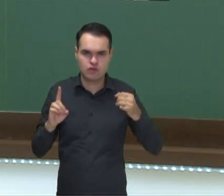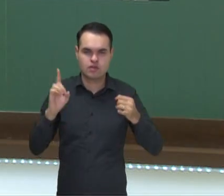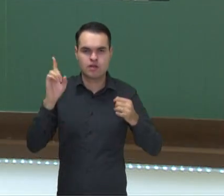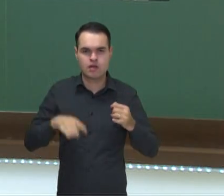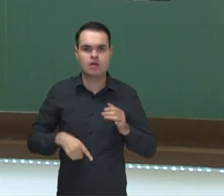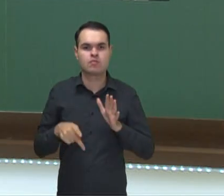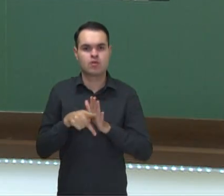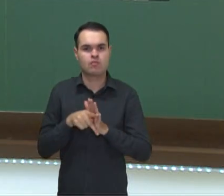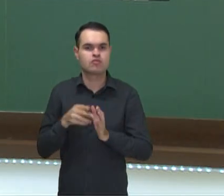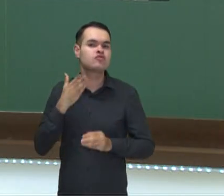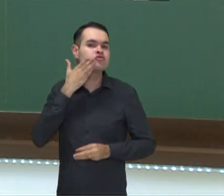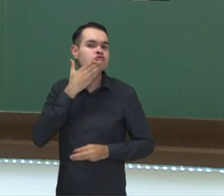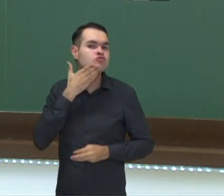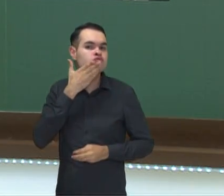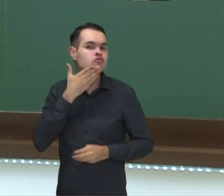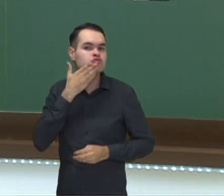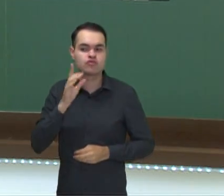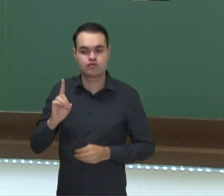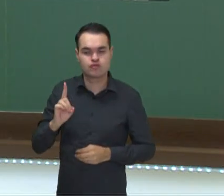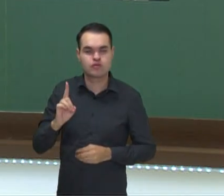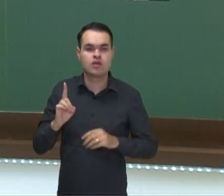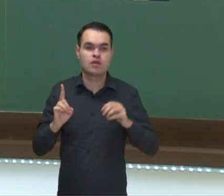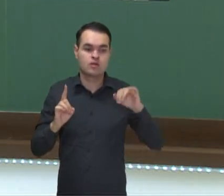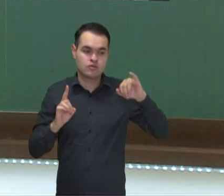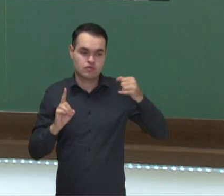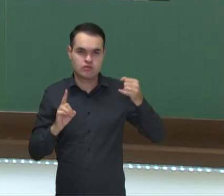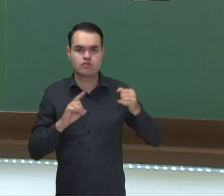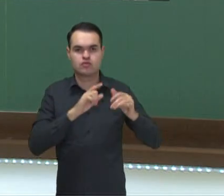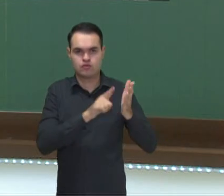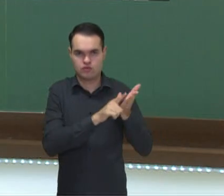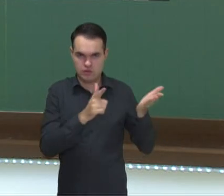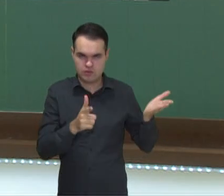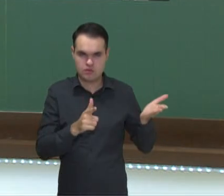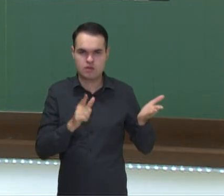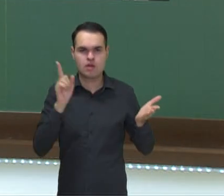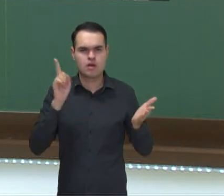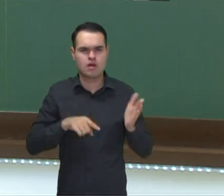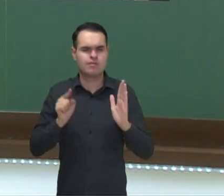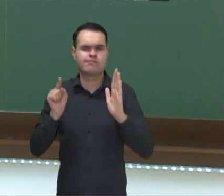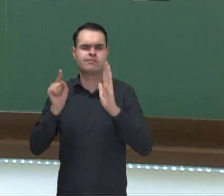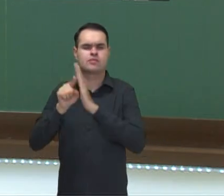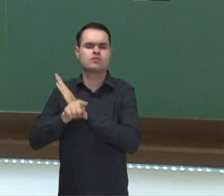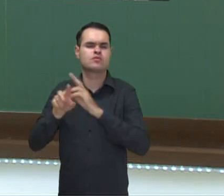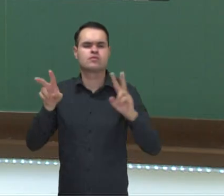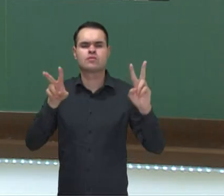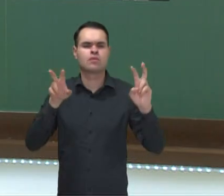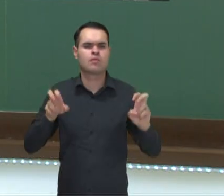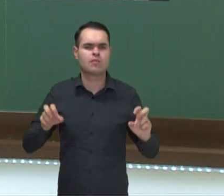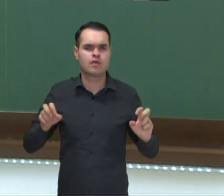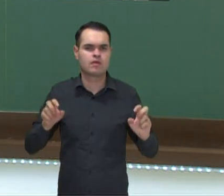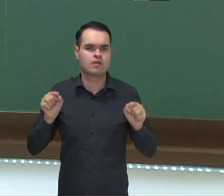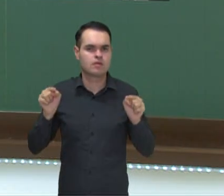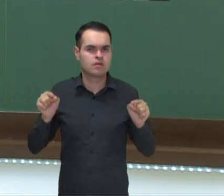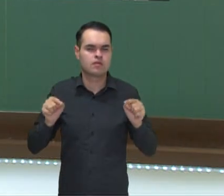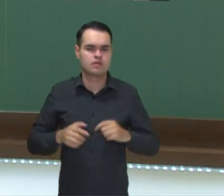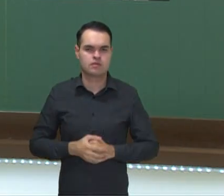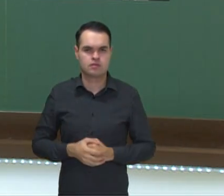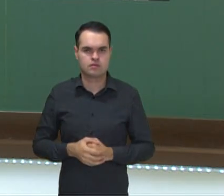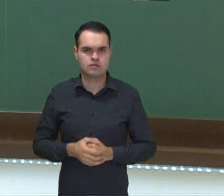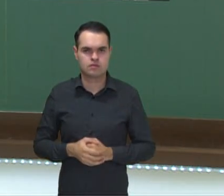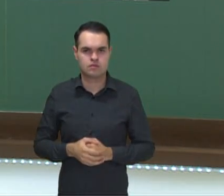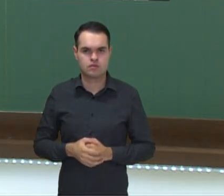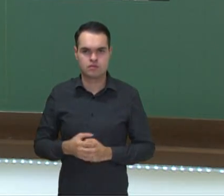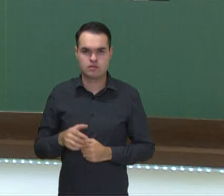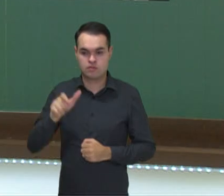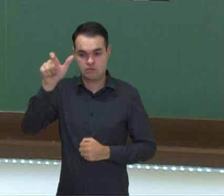discurso jornalístico. Nós temos um título que é chamativo. Ele faz uma pergunta sobre o assunto que o